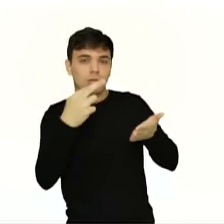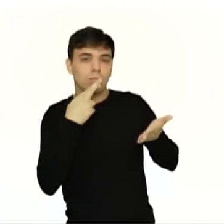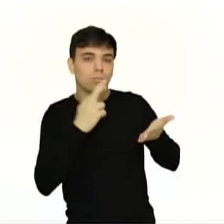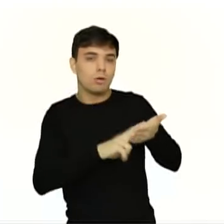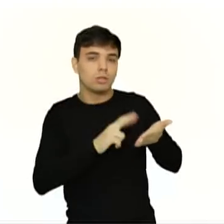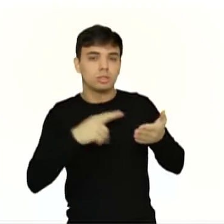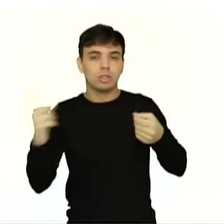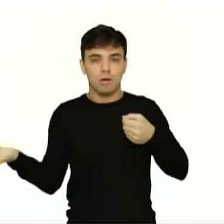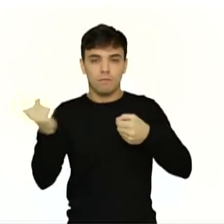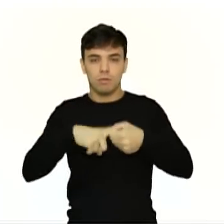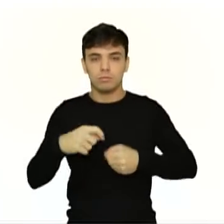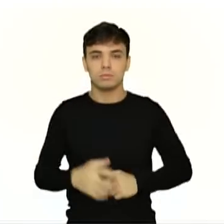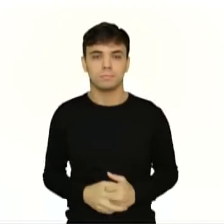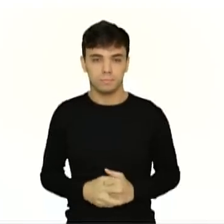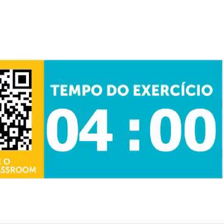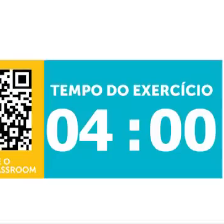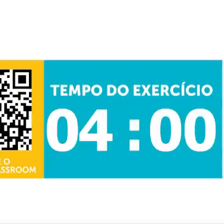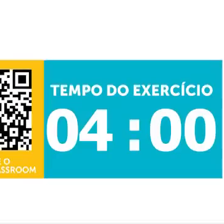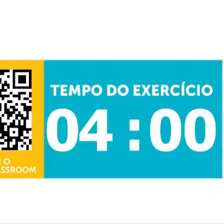e já retornamos.